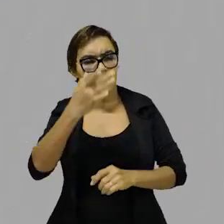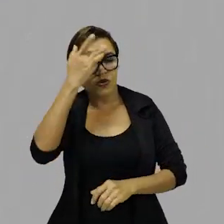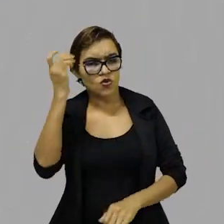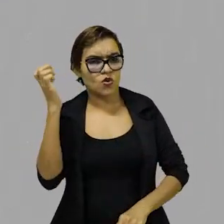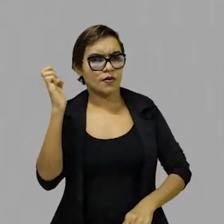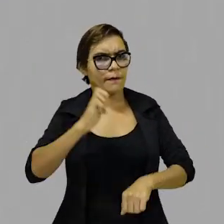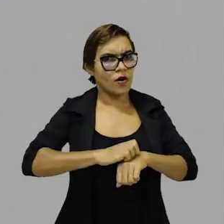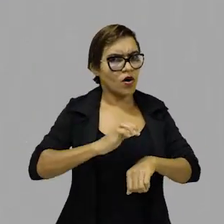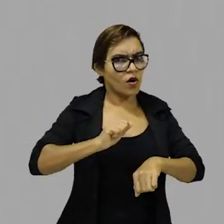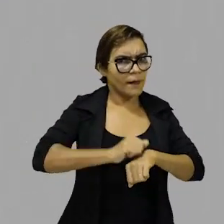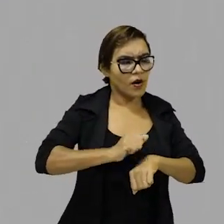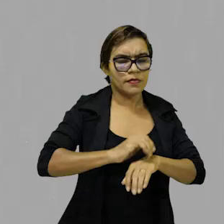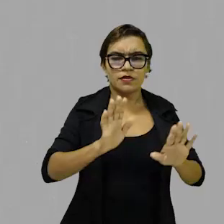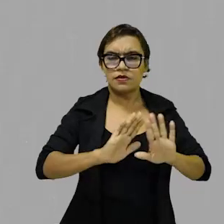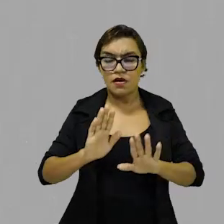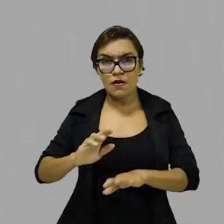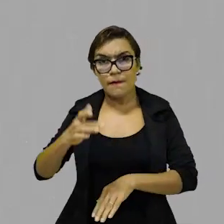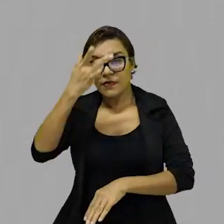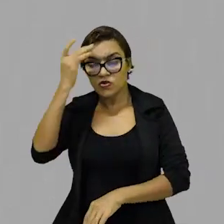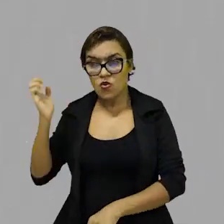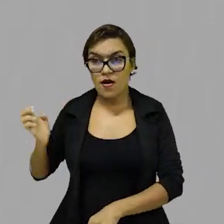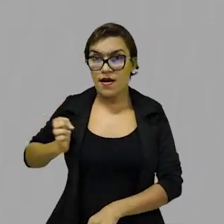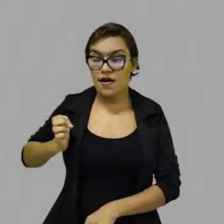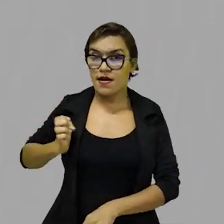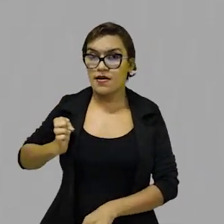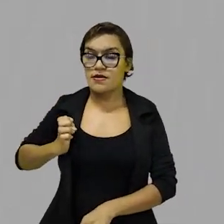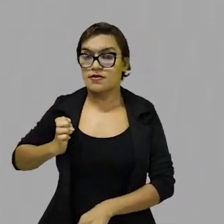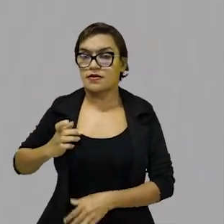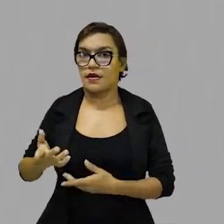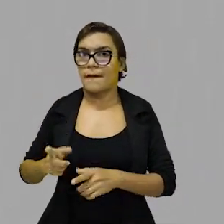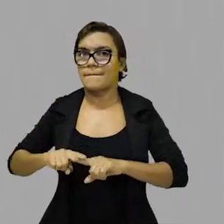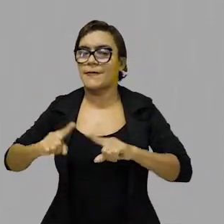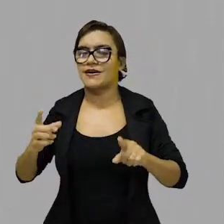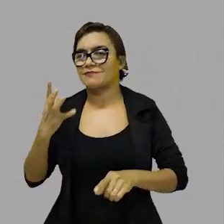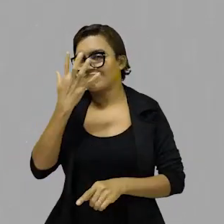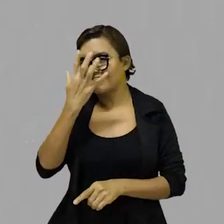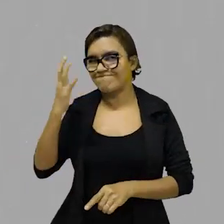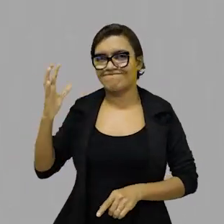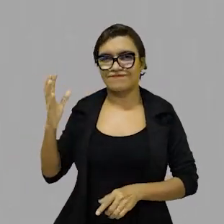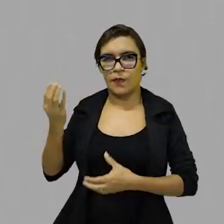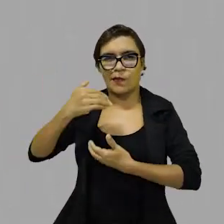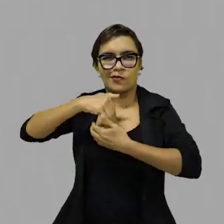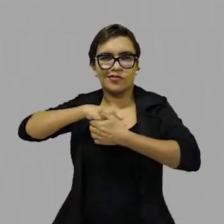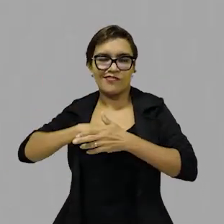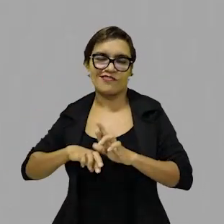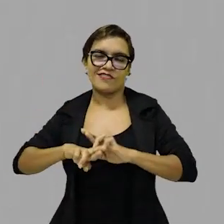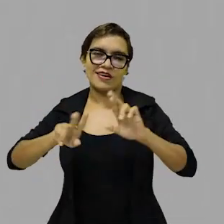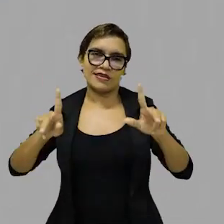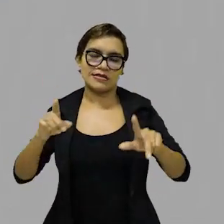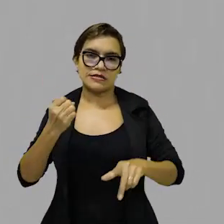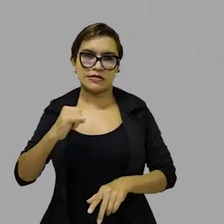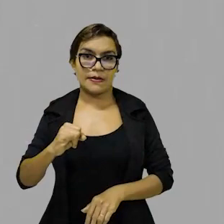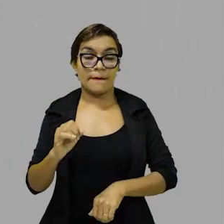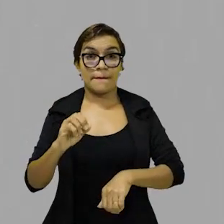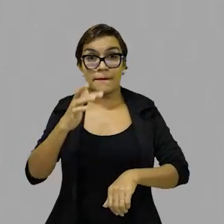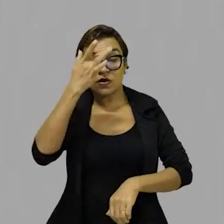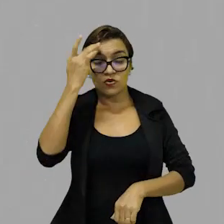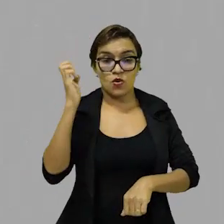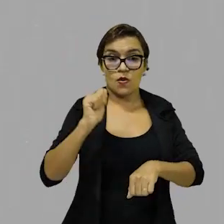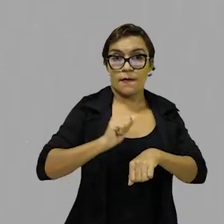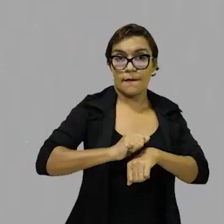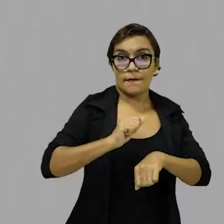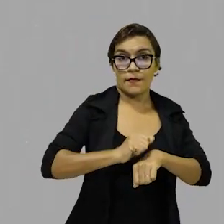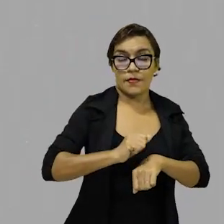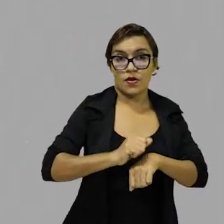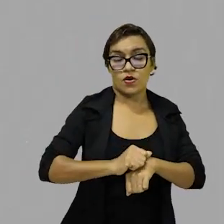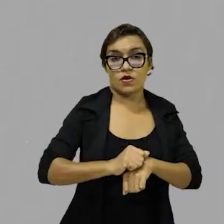gente rica, né, que tem uma aparência, mas na máscara é outra. Porque se fossem pessoas pobres, seriam miseráveis,